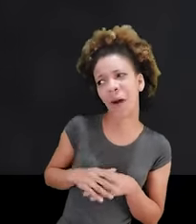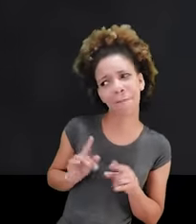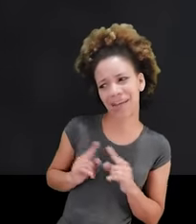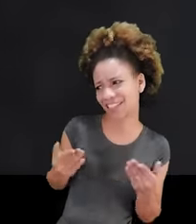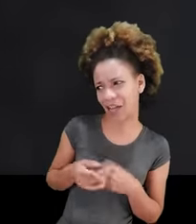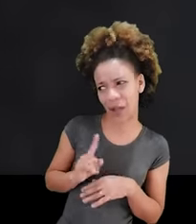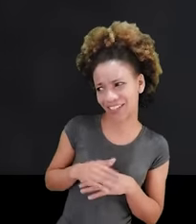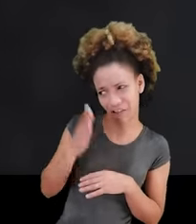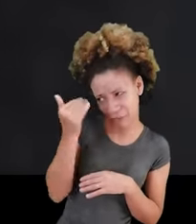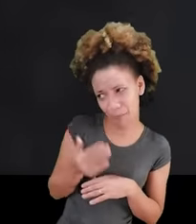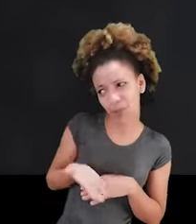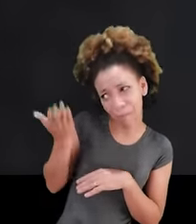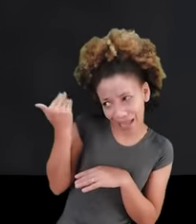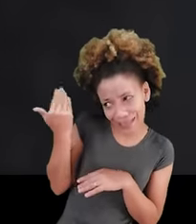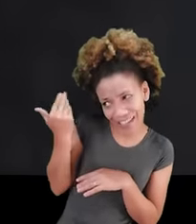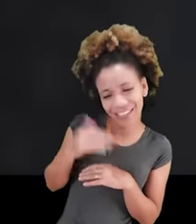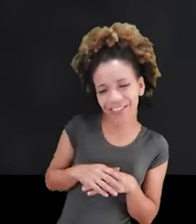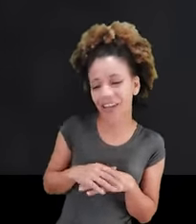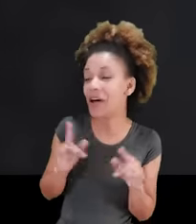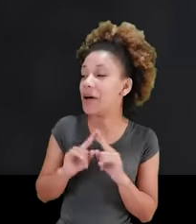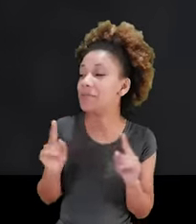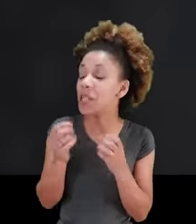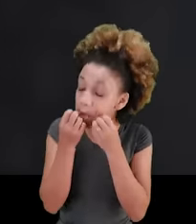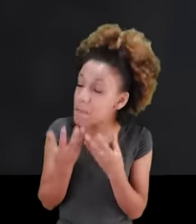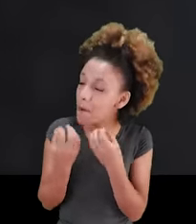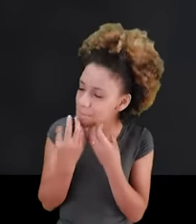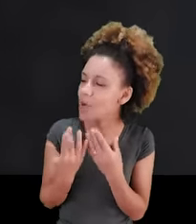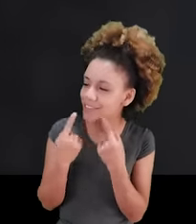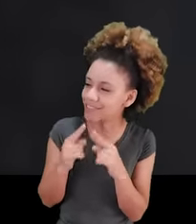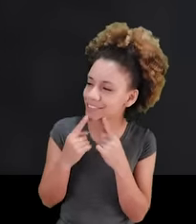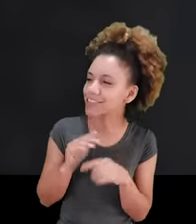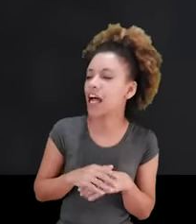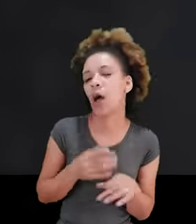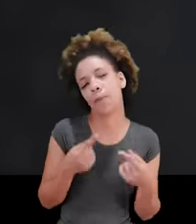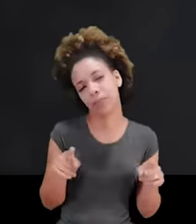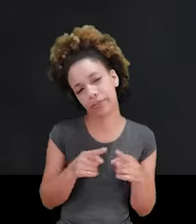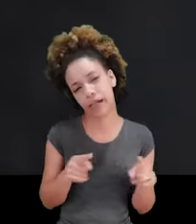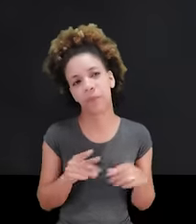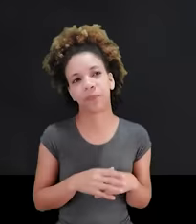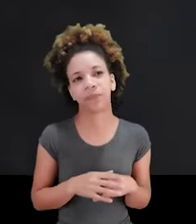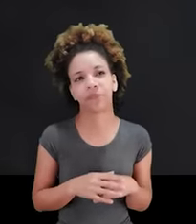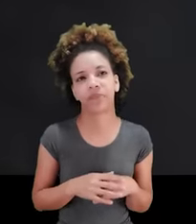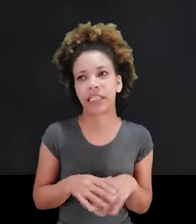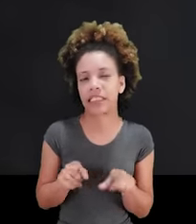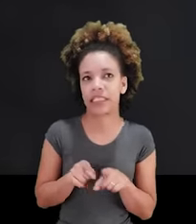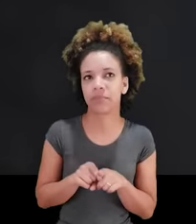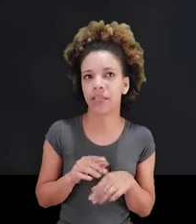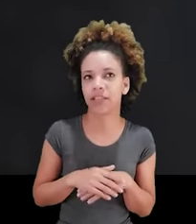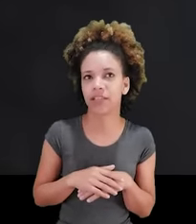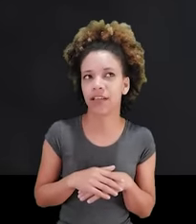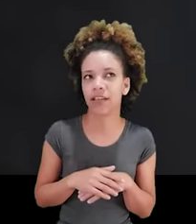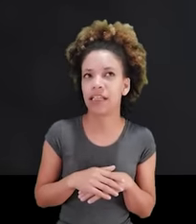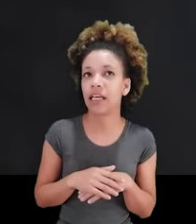mas foi sucesso. Eu queria te apresentar. Nós temos coisas muito boas mesmo, a nível musical, especificamente. O problema é